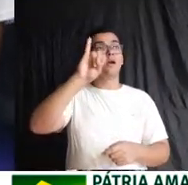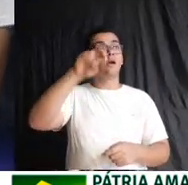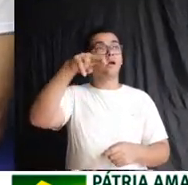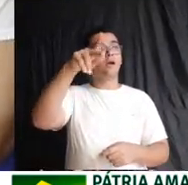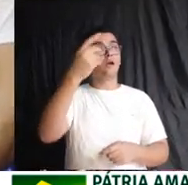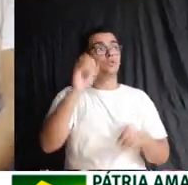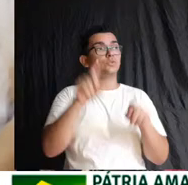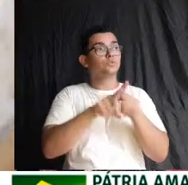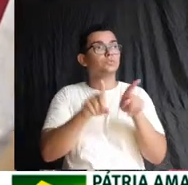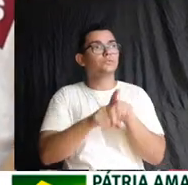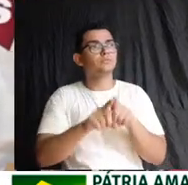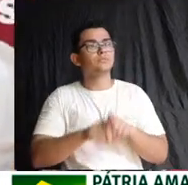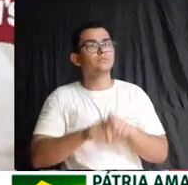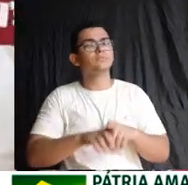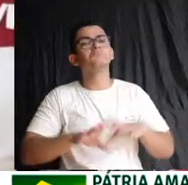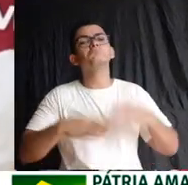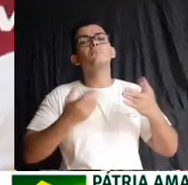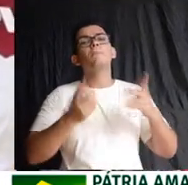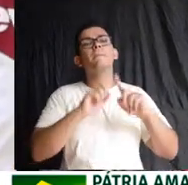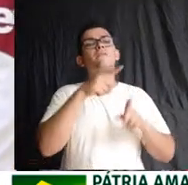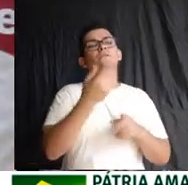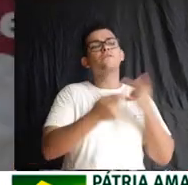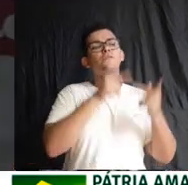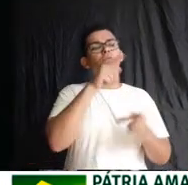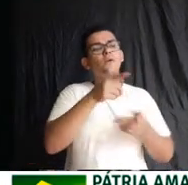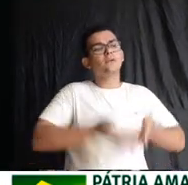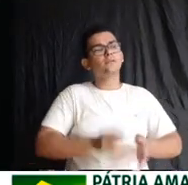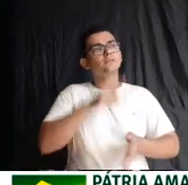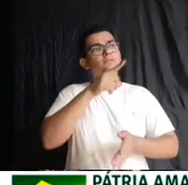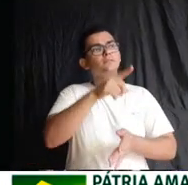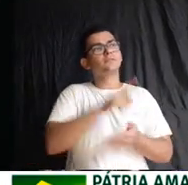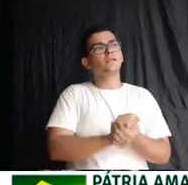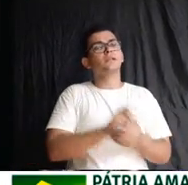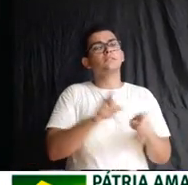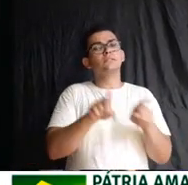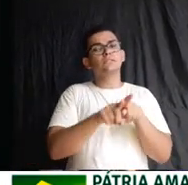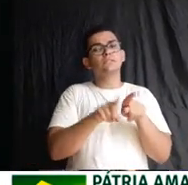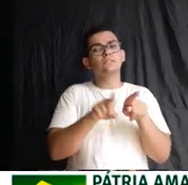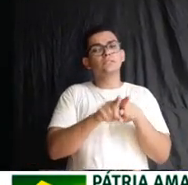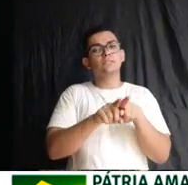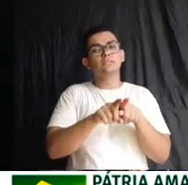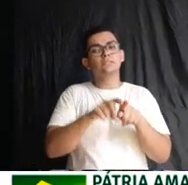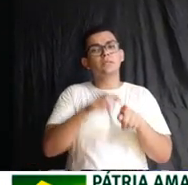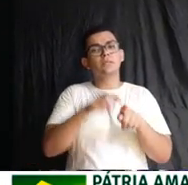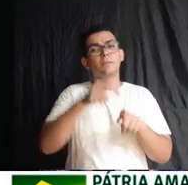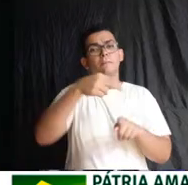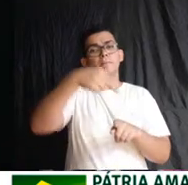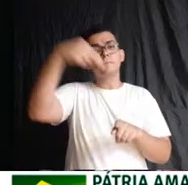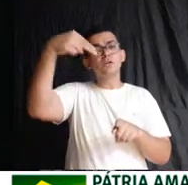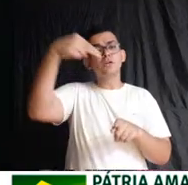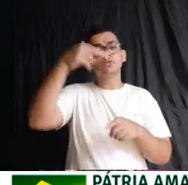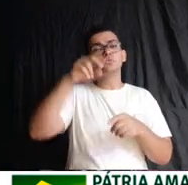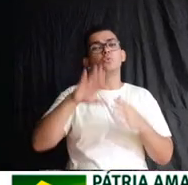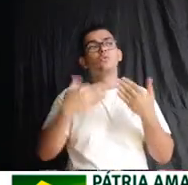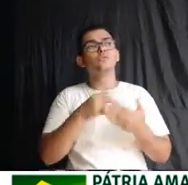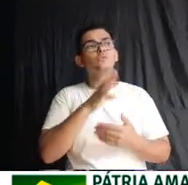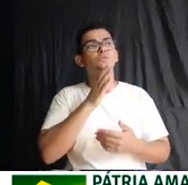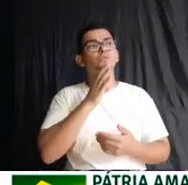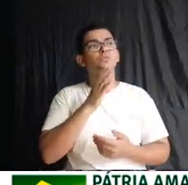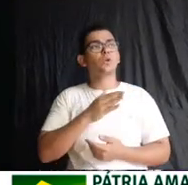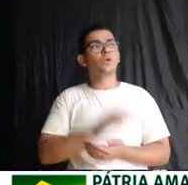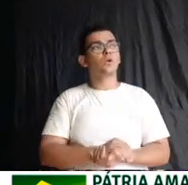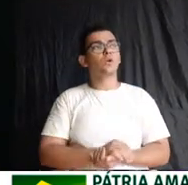Paulinho. Você disse que lá do Nordeste, Campina Grande, na Paraíba, então você não conheceu um amigo lá do Nordeste, nordestino,